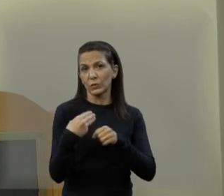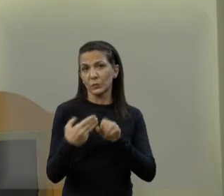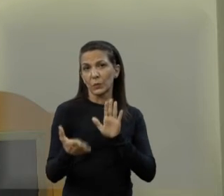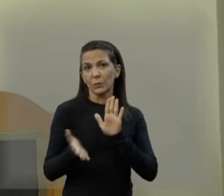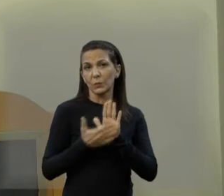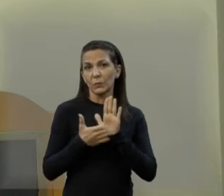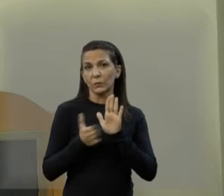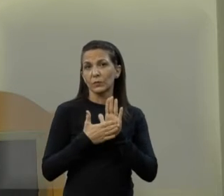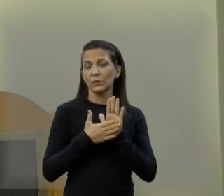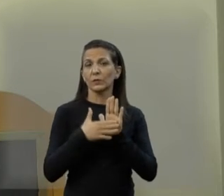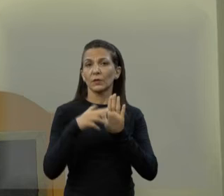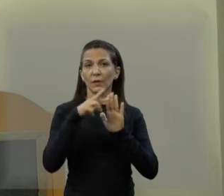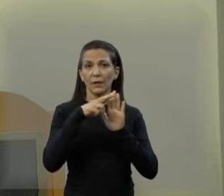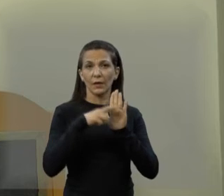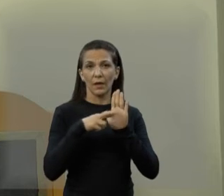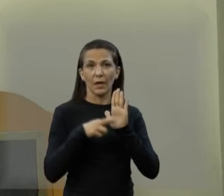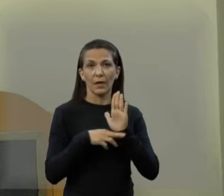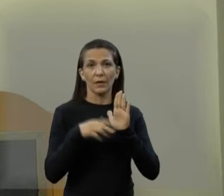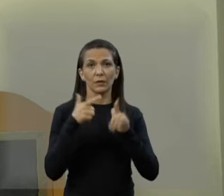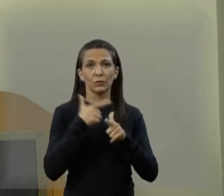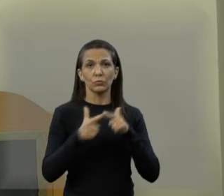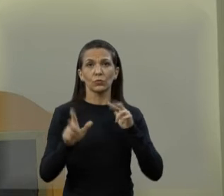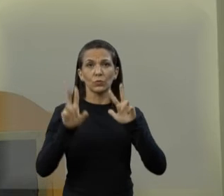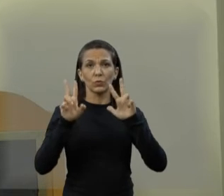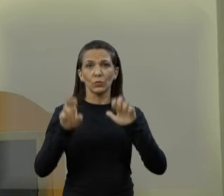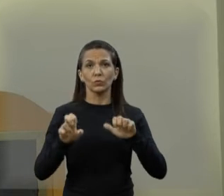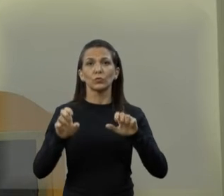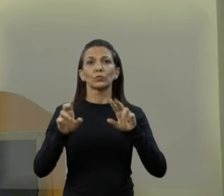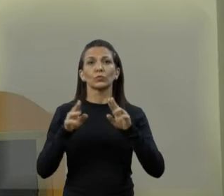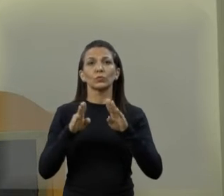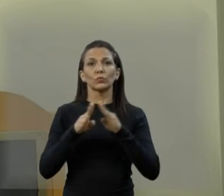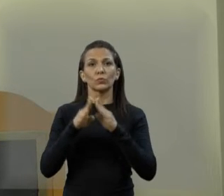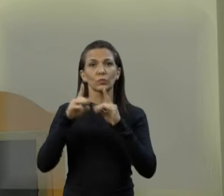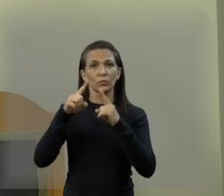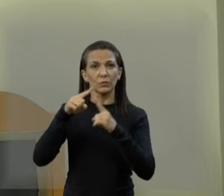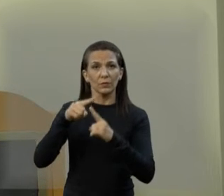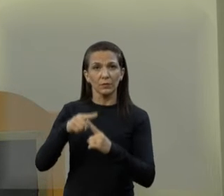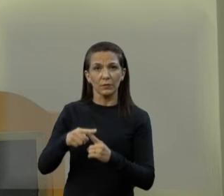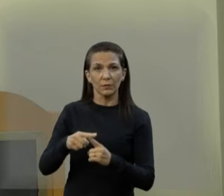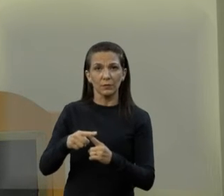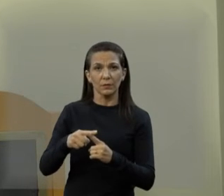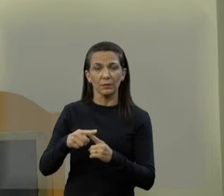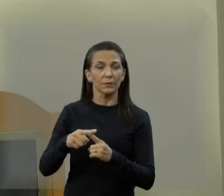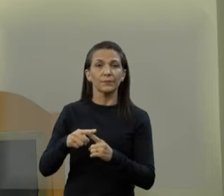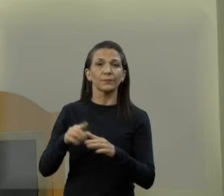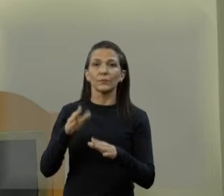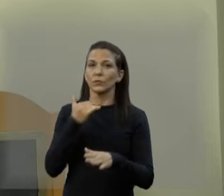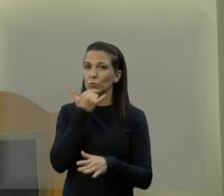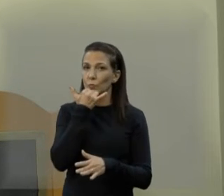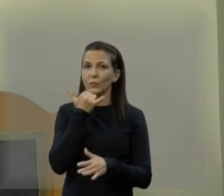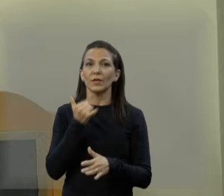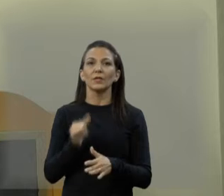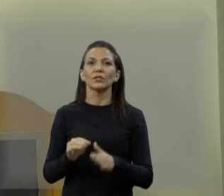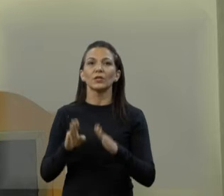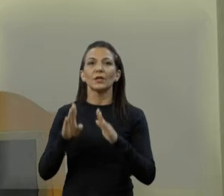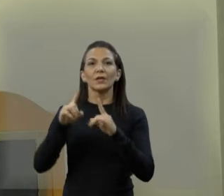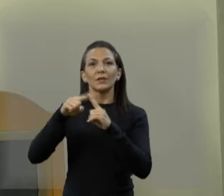que disciplina o funcionamento do cemitério incremento crematórios do município